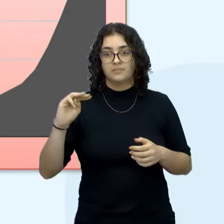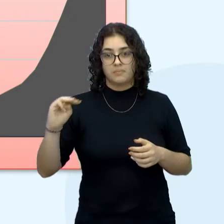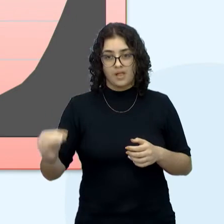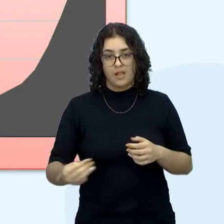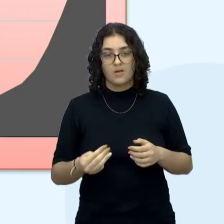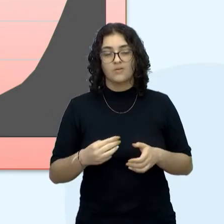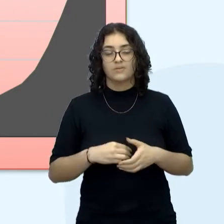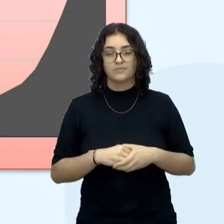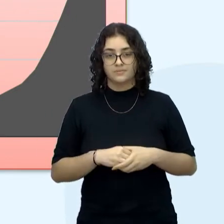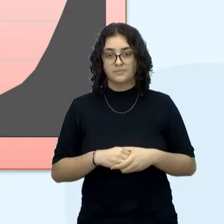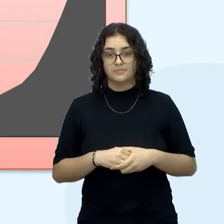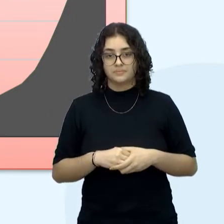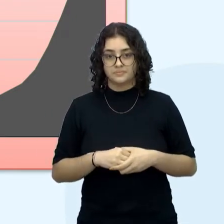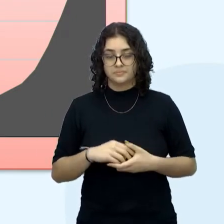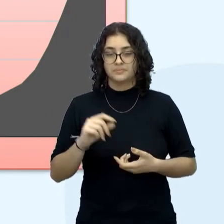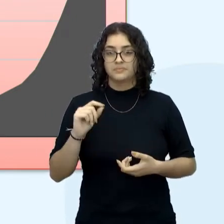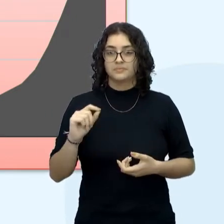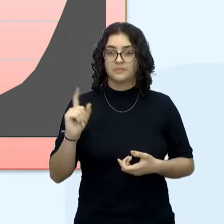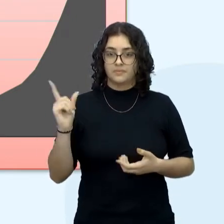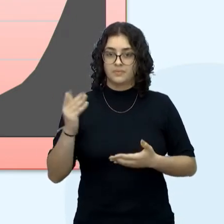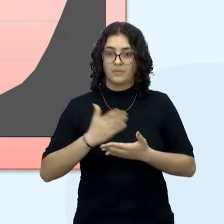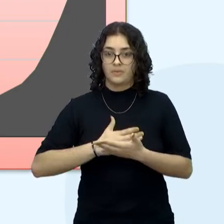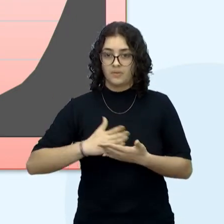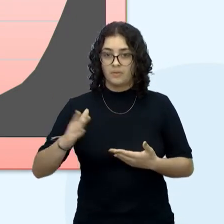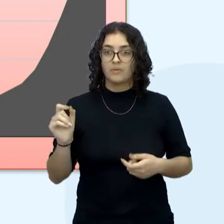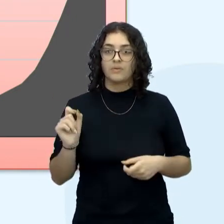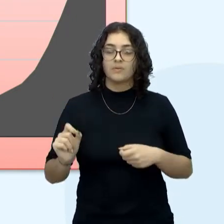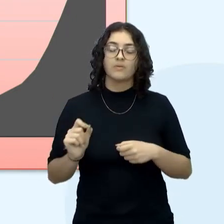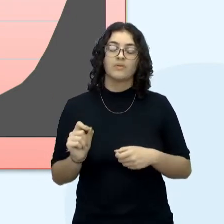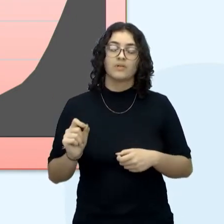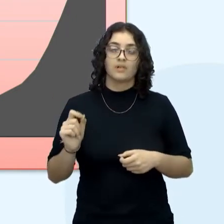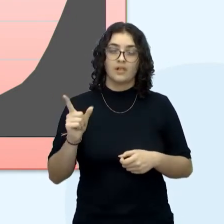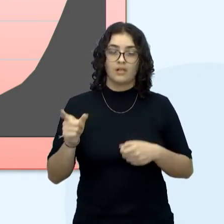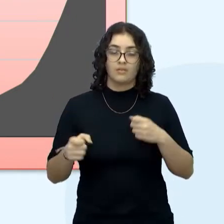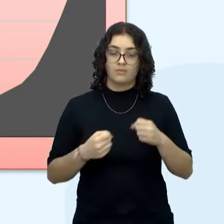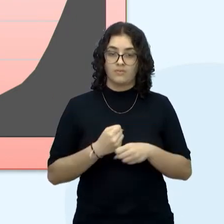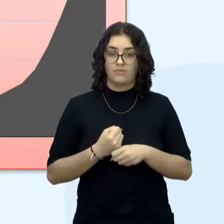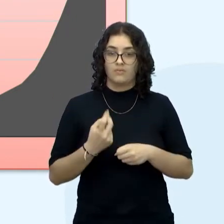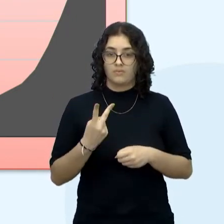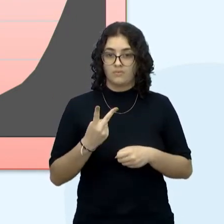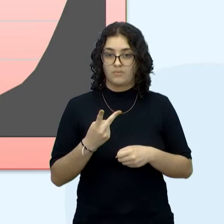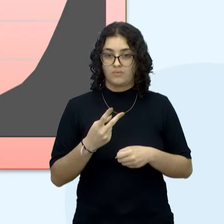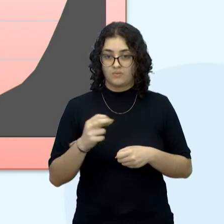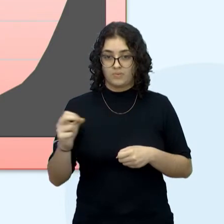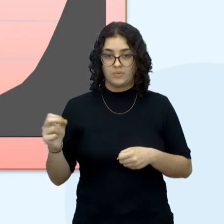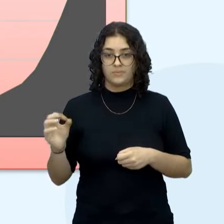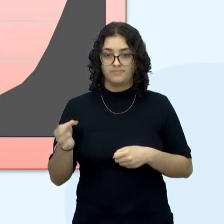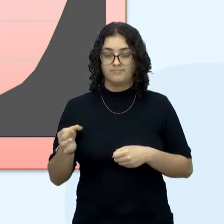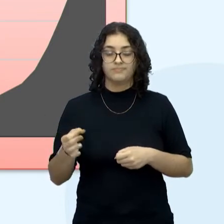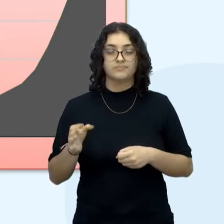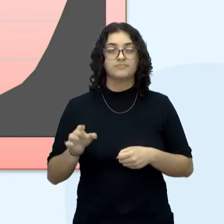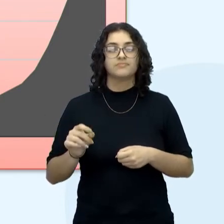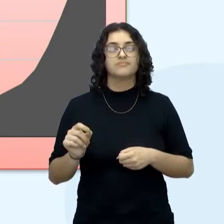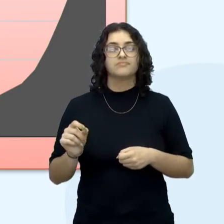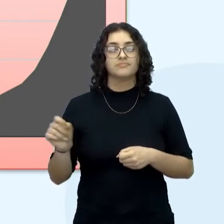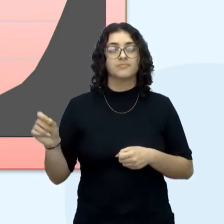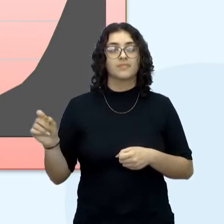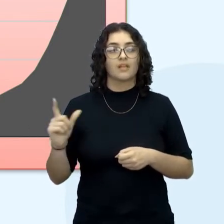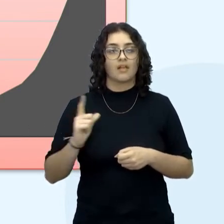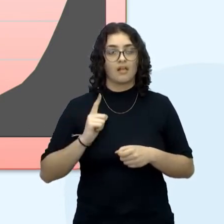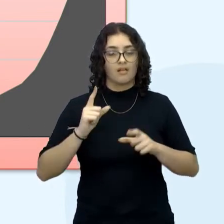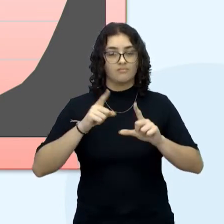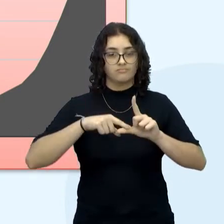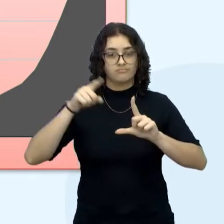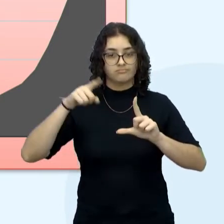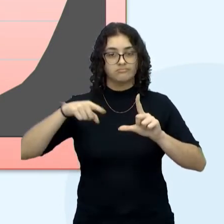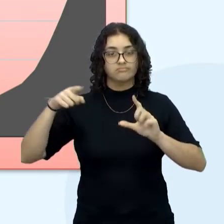milhões, né? Já aí no início aí do ano 2000, né? Então, é o que esse gráfico está mostrando, né?